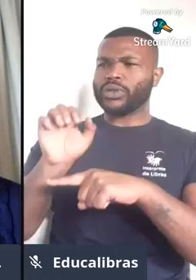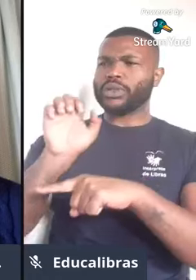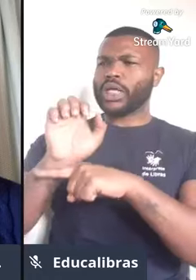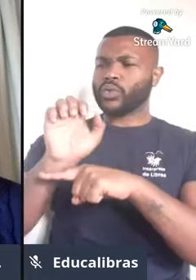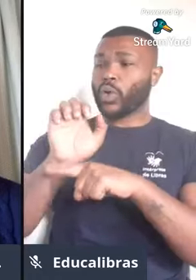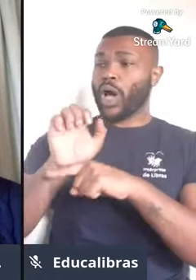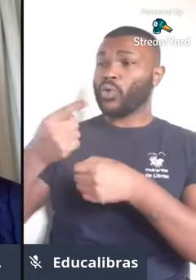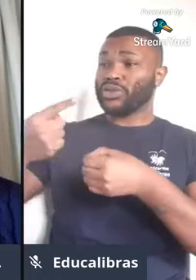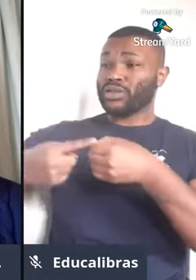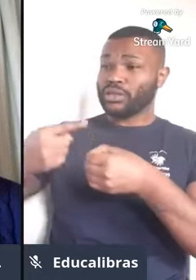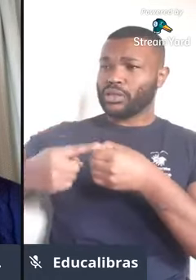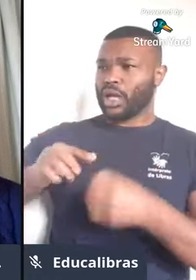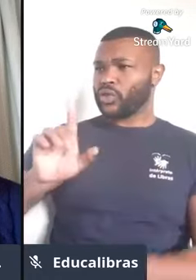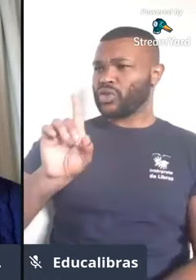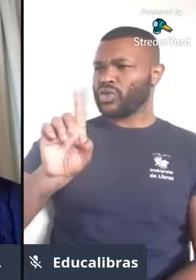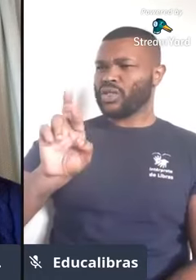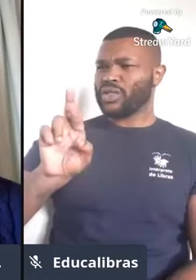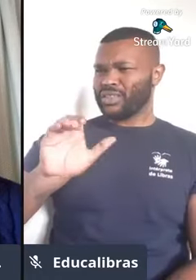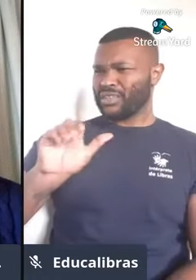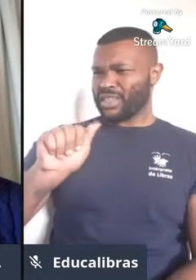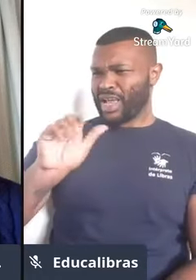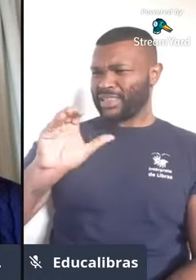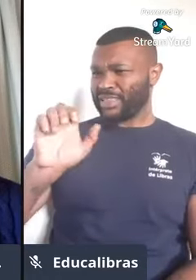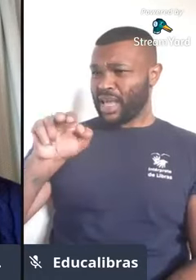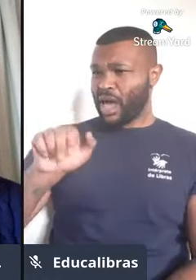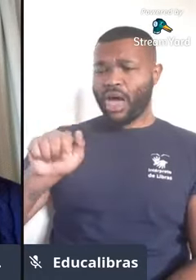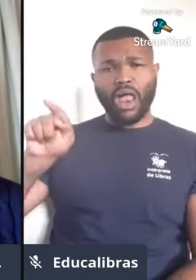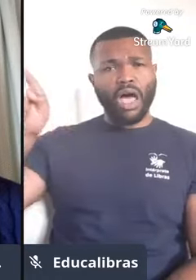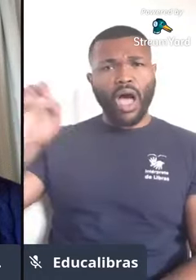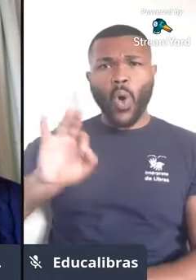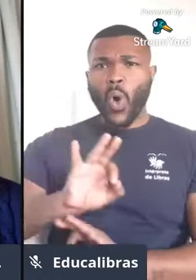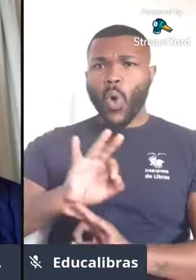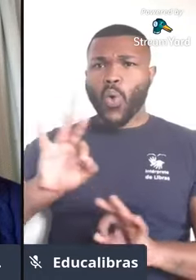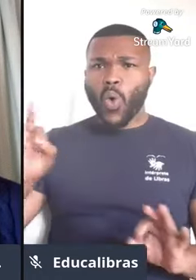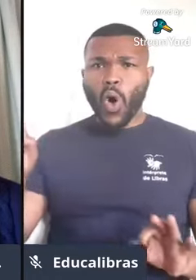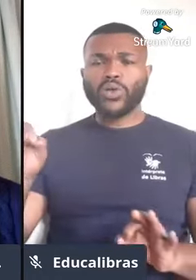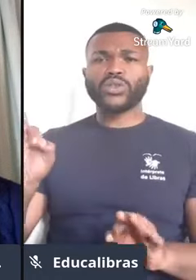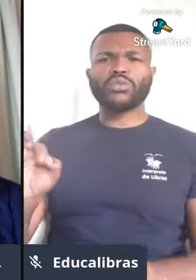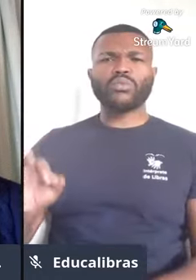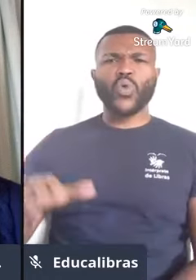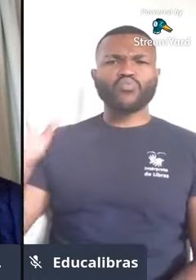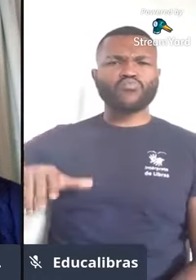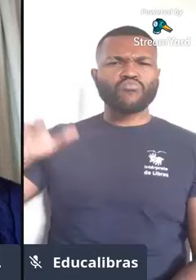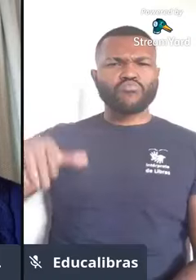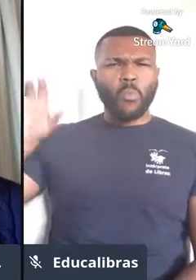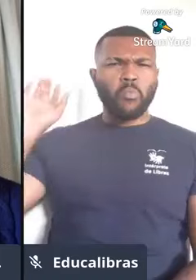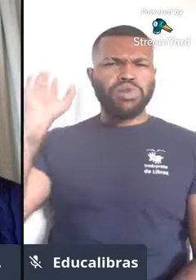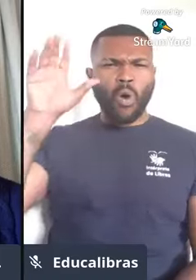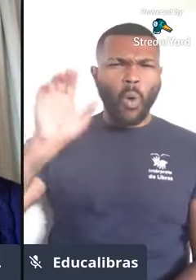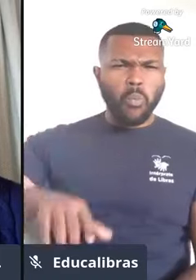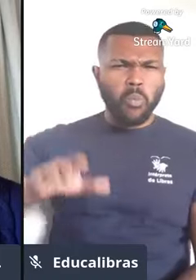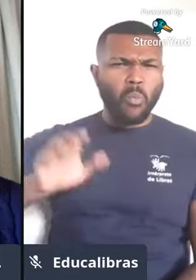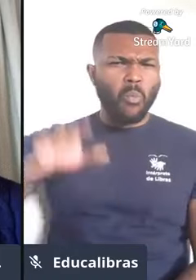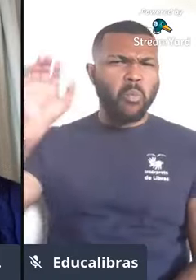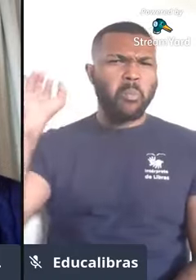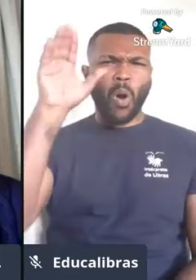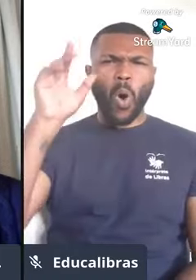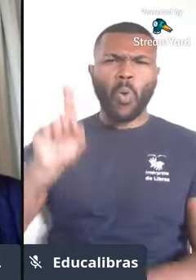tinha um super time. Era um negócio, era uma máquina o time de Dracena na época. Então eu